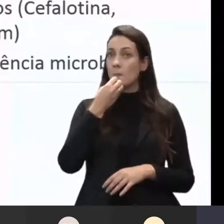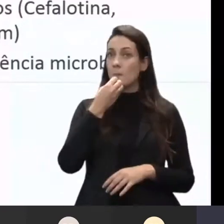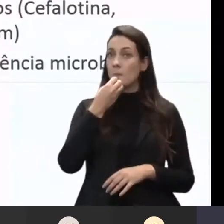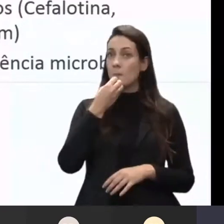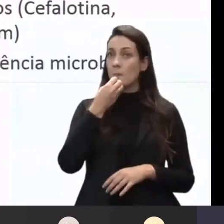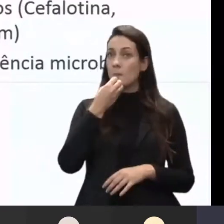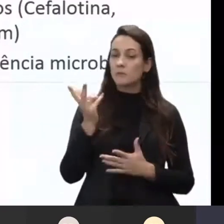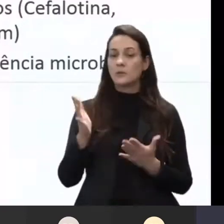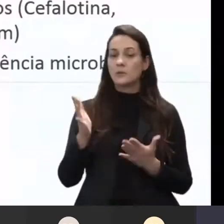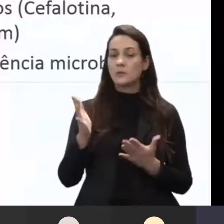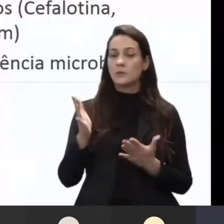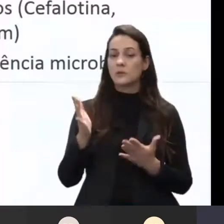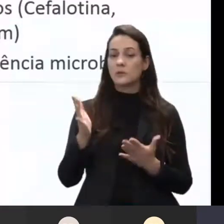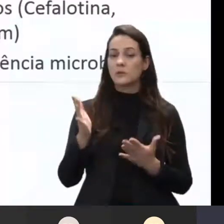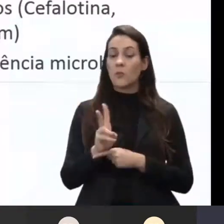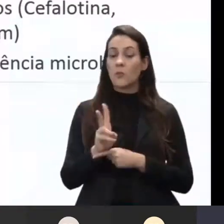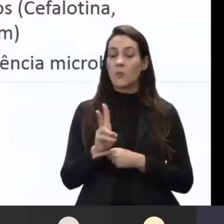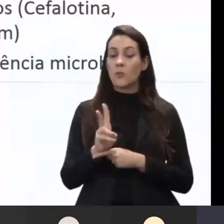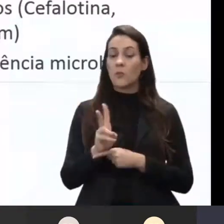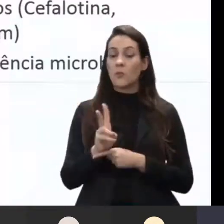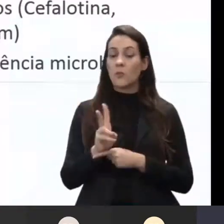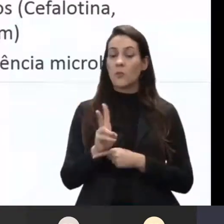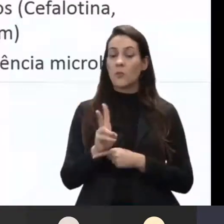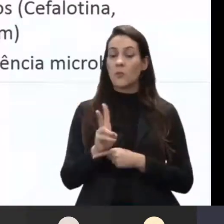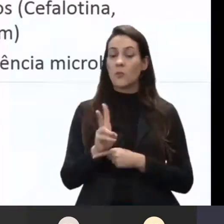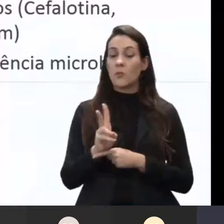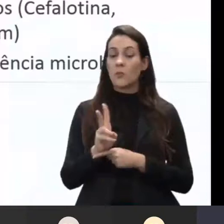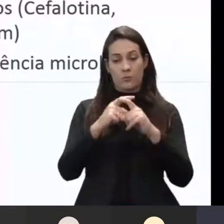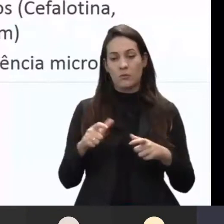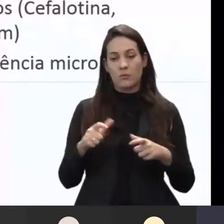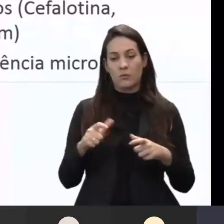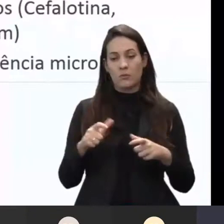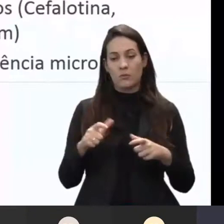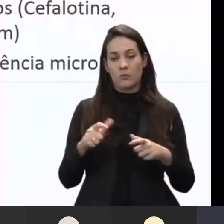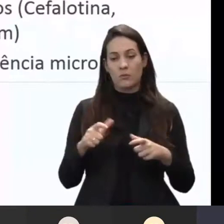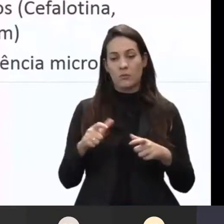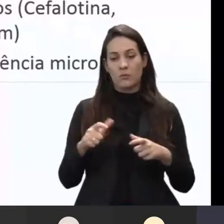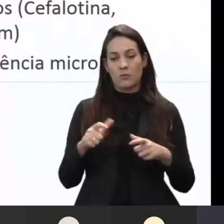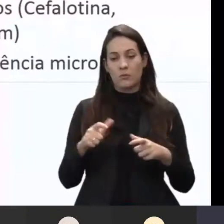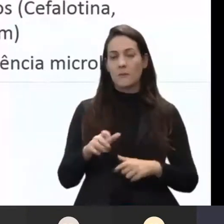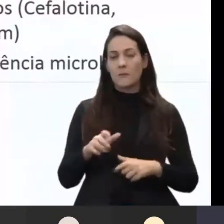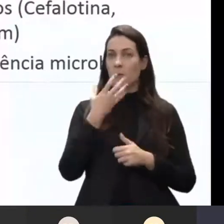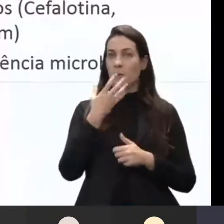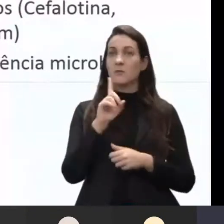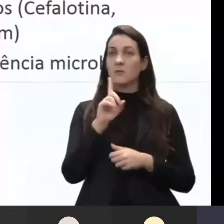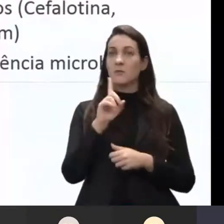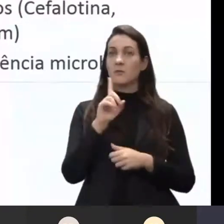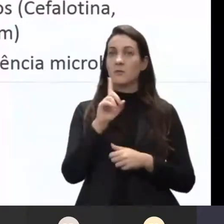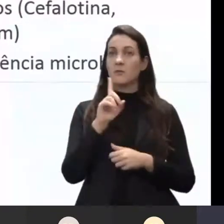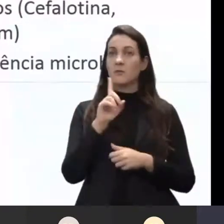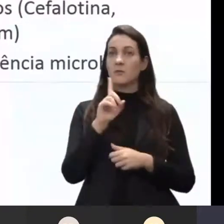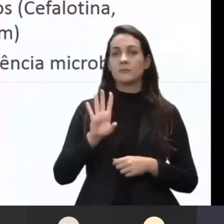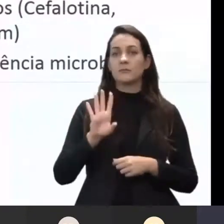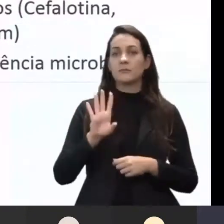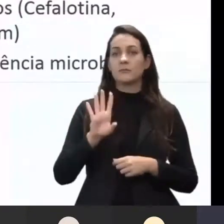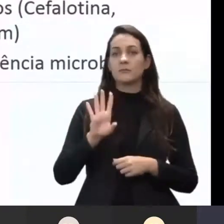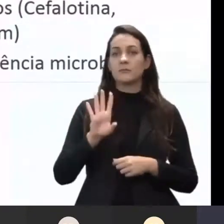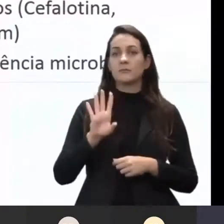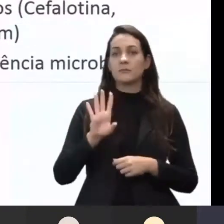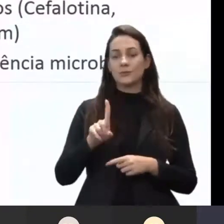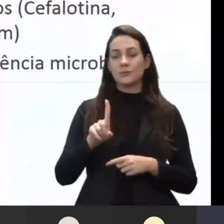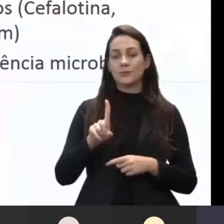no controle do crescimento desse micro-organismo, mas não porque ele realmente é eficaz, e sim porque o seu inóculo foi muito fraco. E